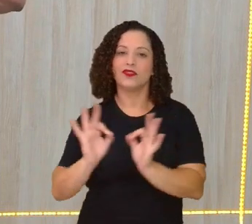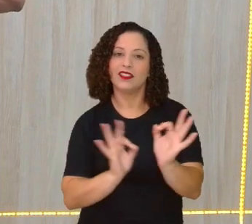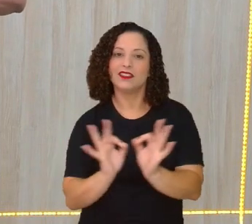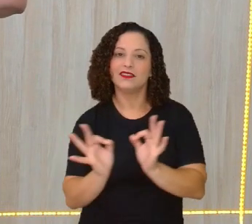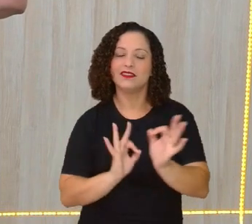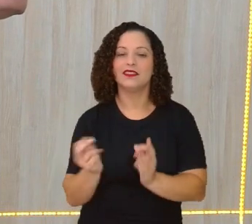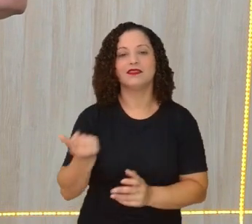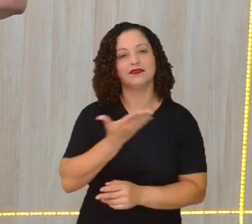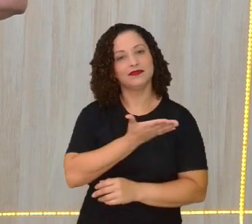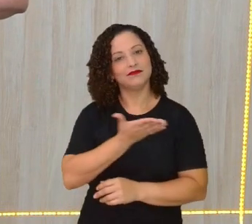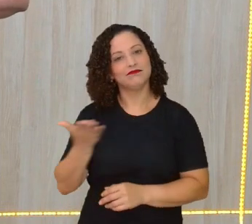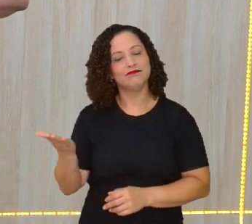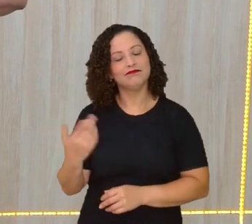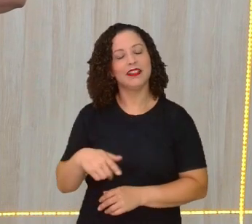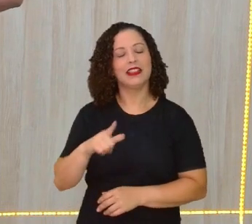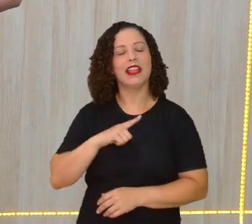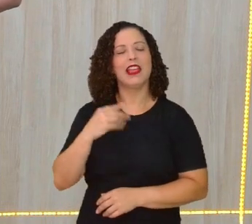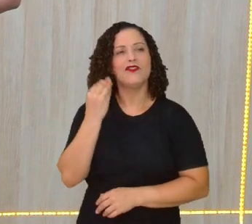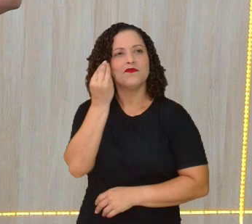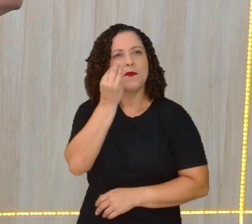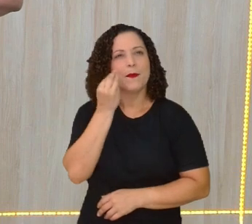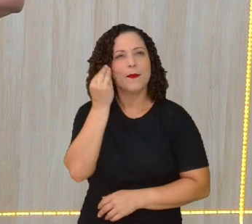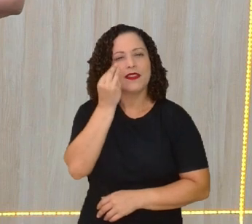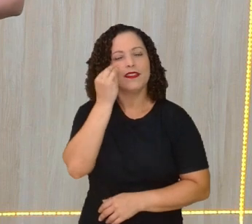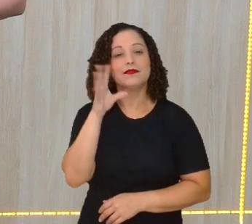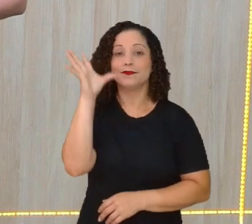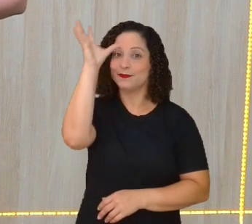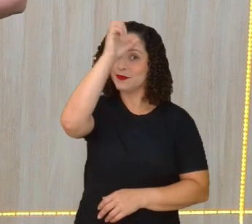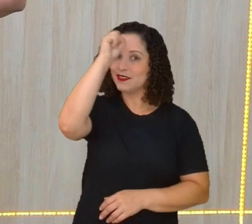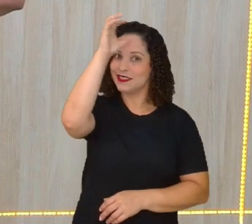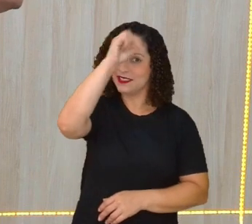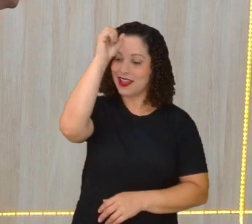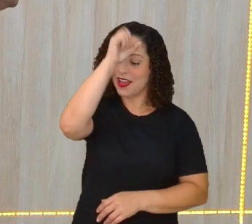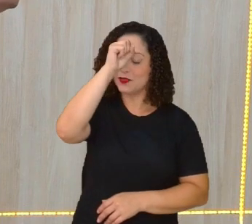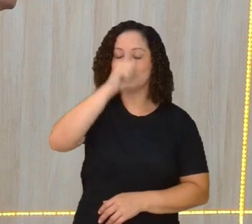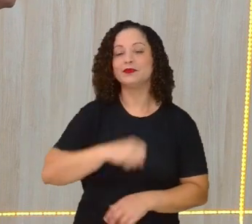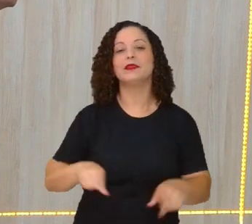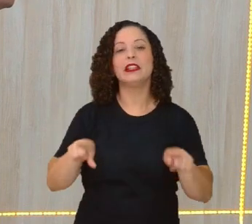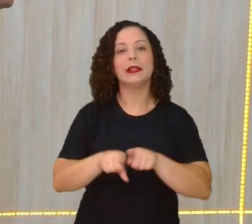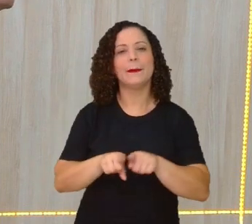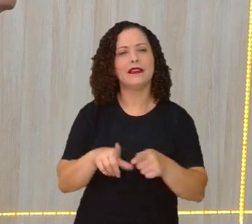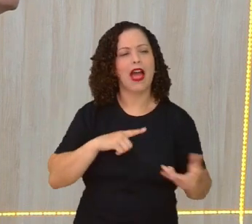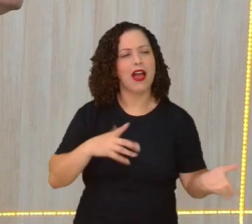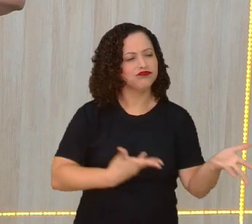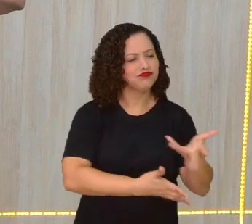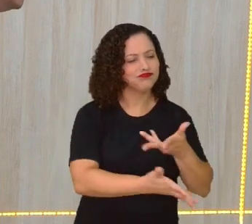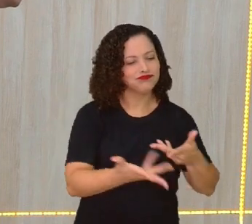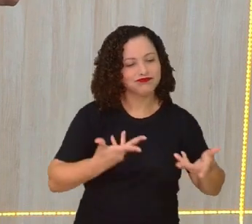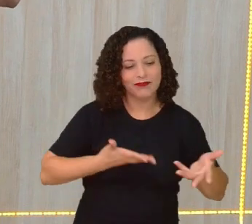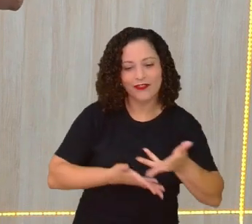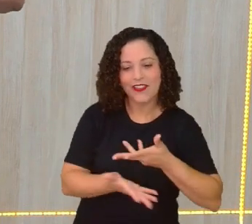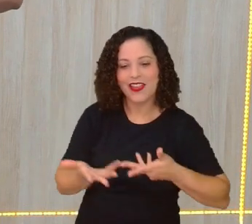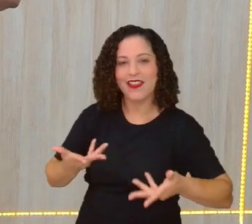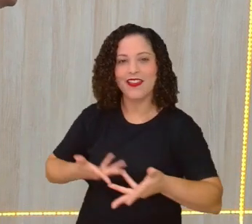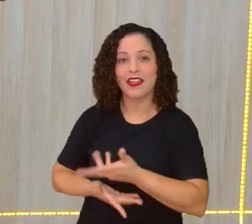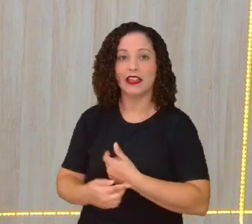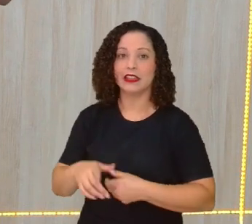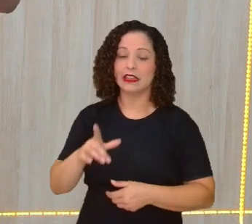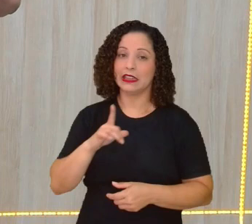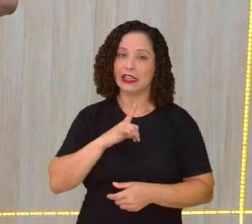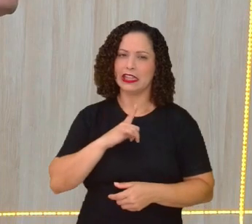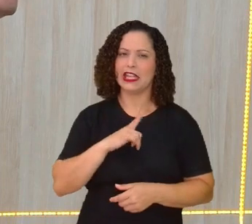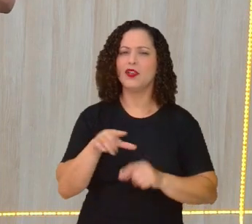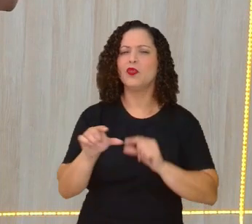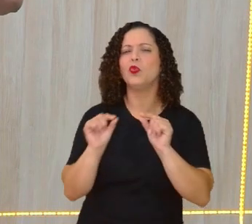Estamos vivendo, um novo tempo de aprendizado. Estamos convivendo, com vírus